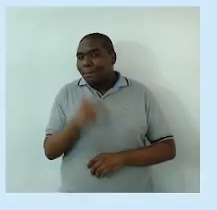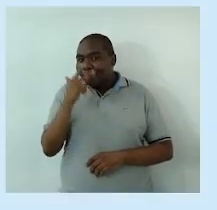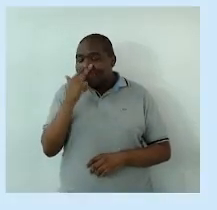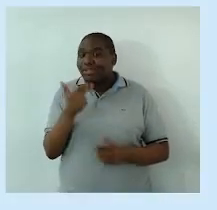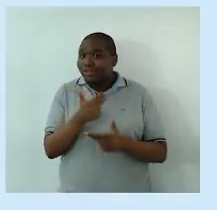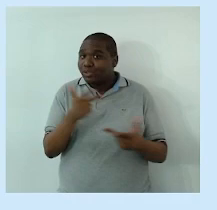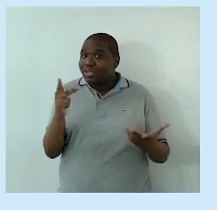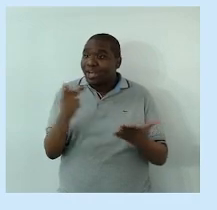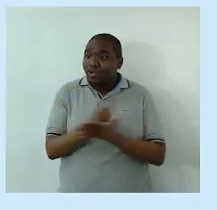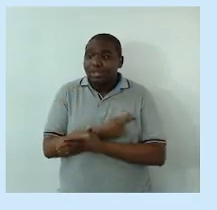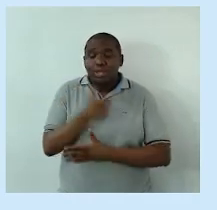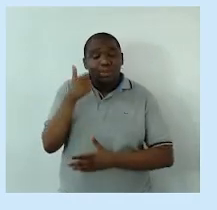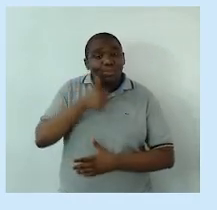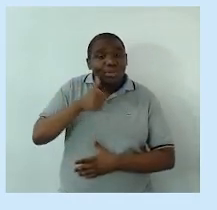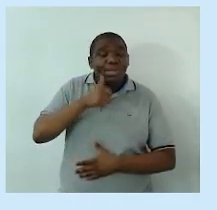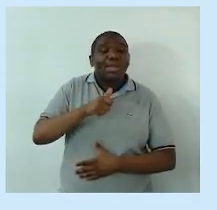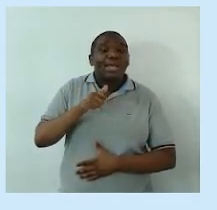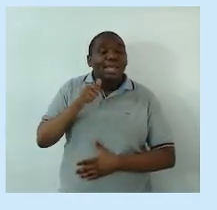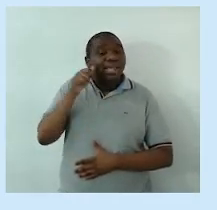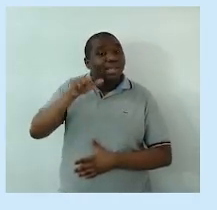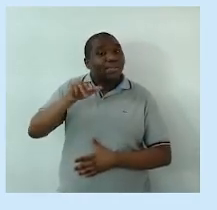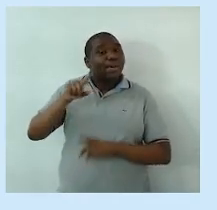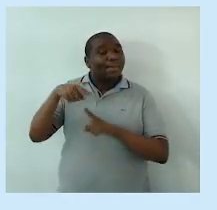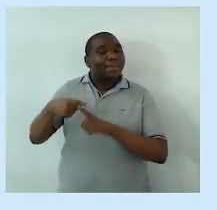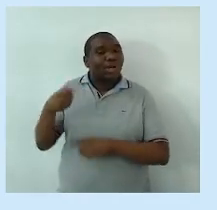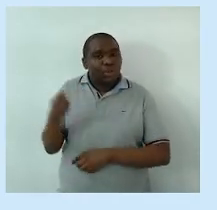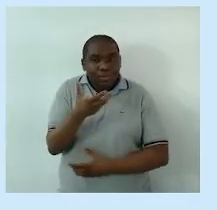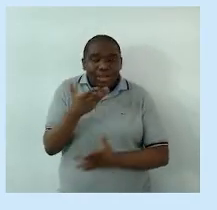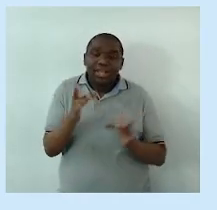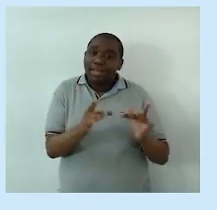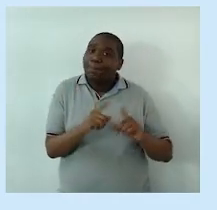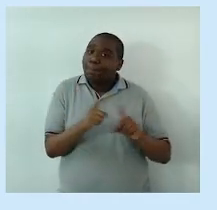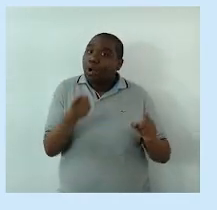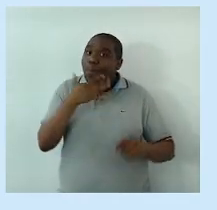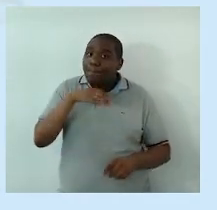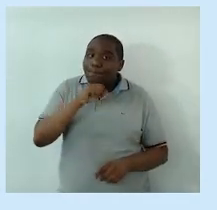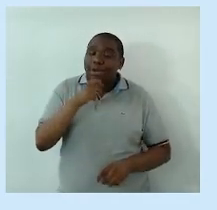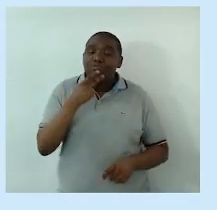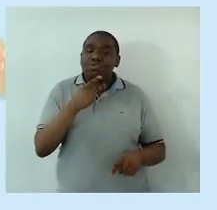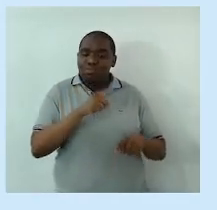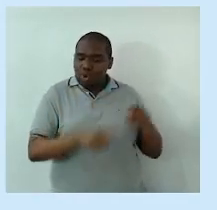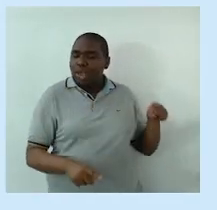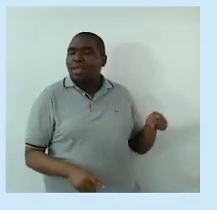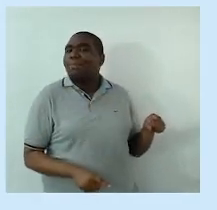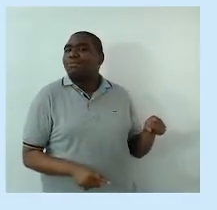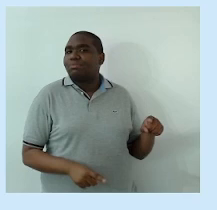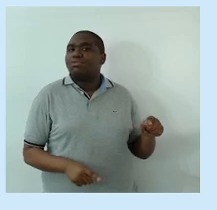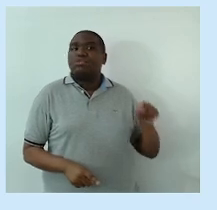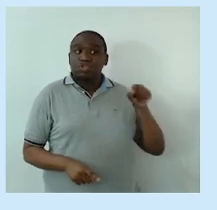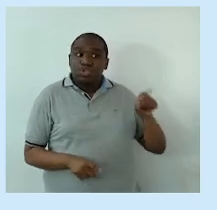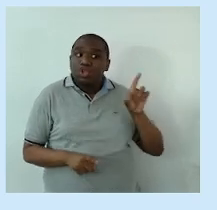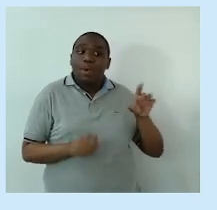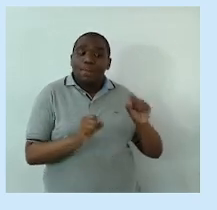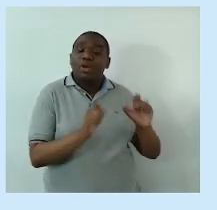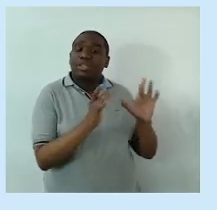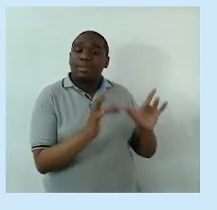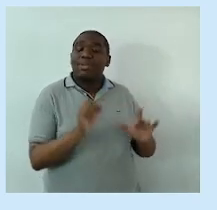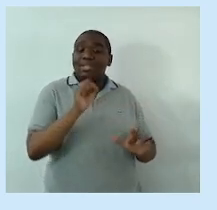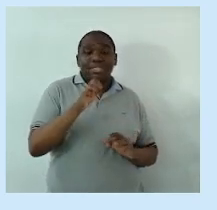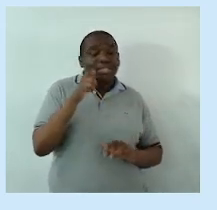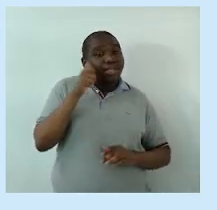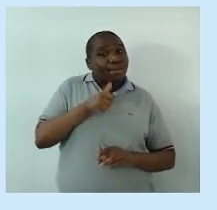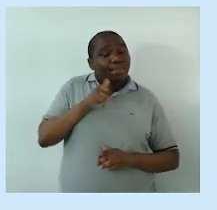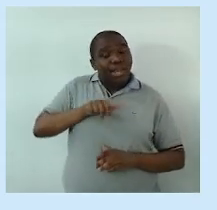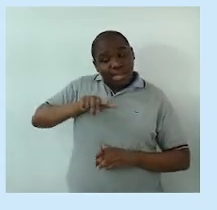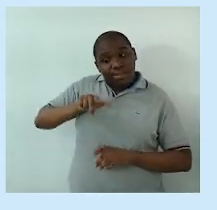acontecem porque Bianca, a irmã mais nova, quer namorar, mas o pai só autoriza se a irmã